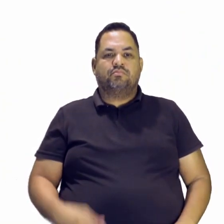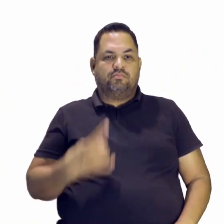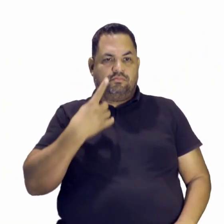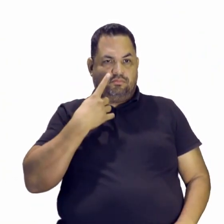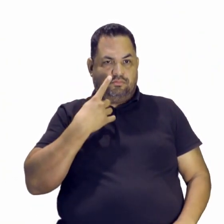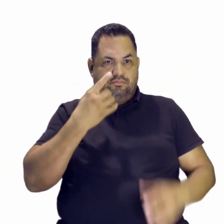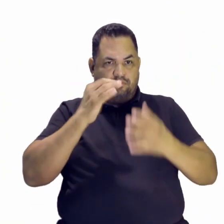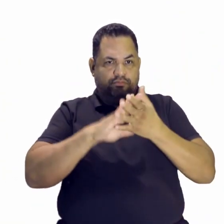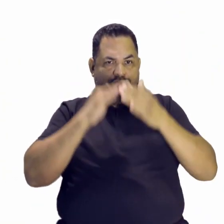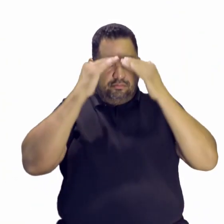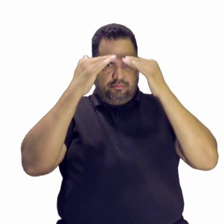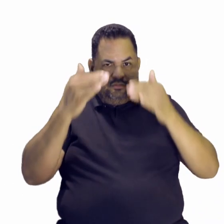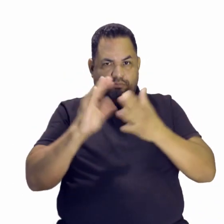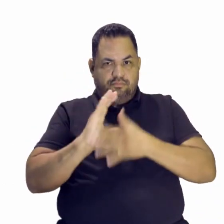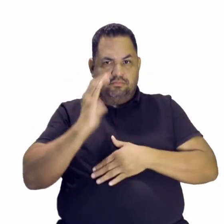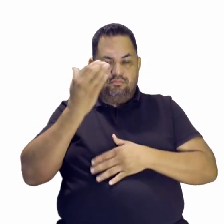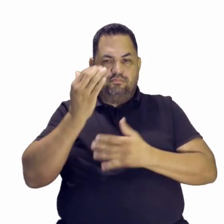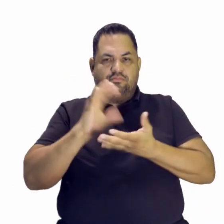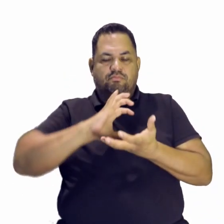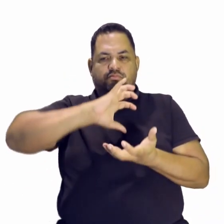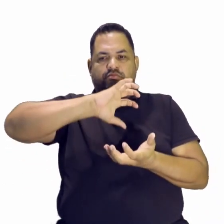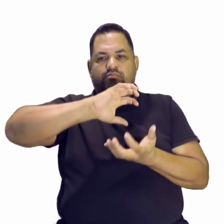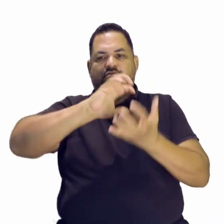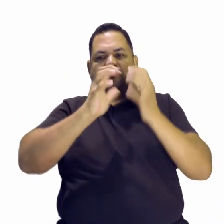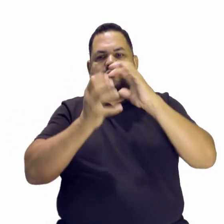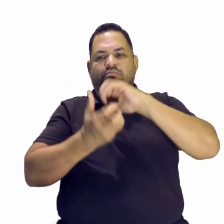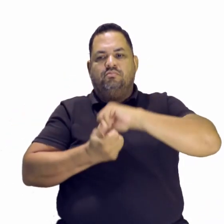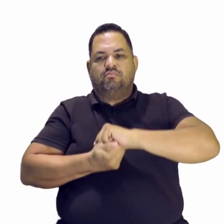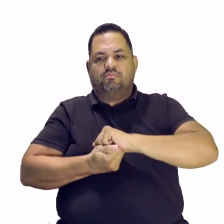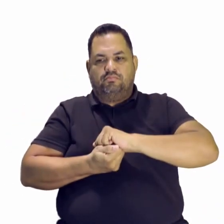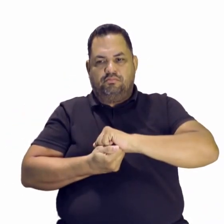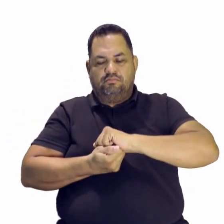Considerando que a capacidade metabólica,